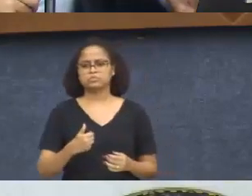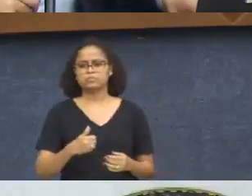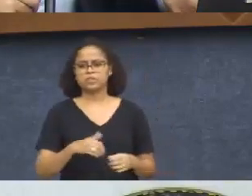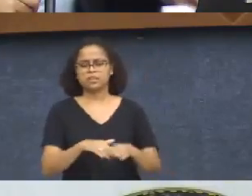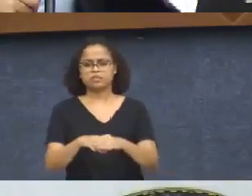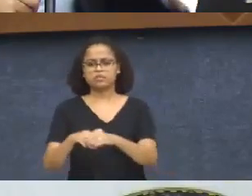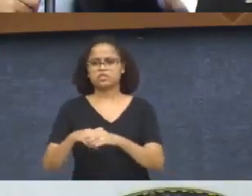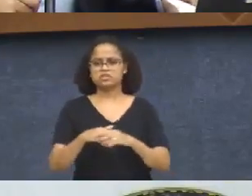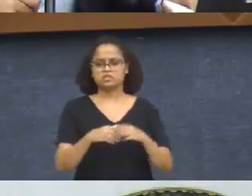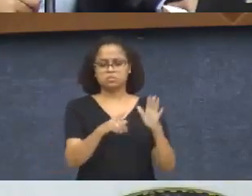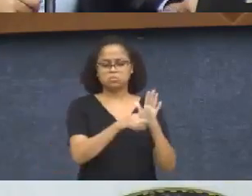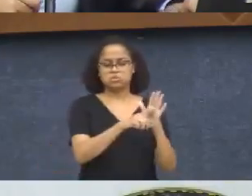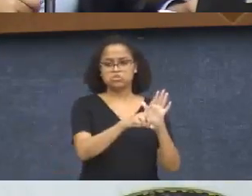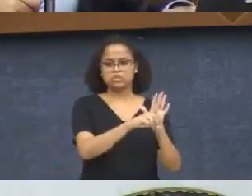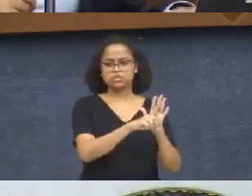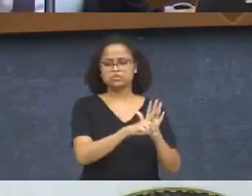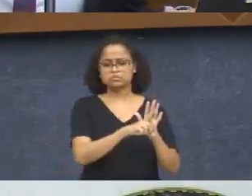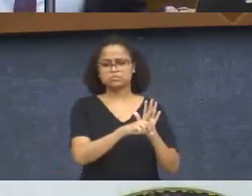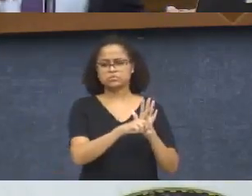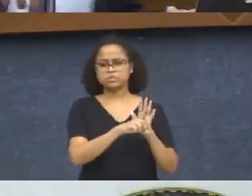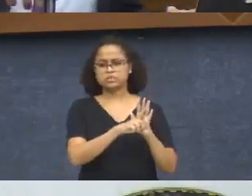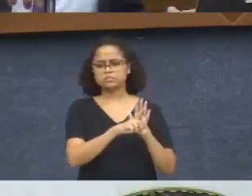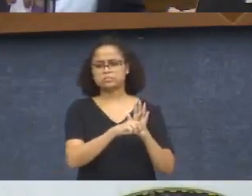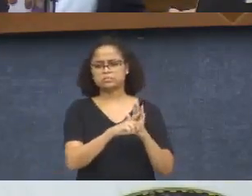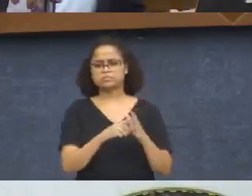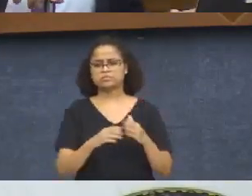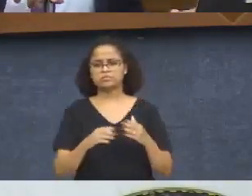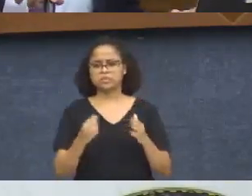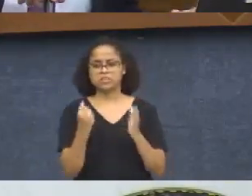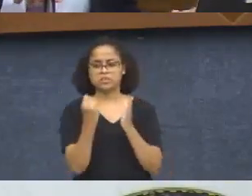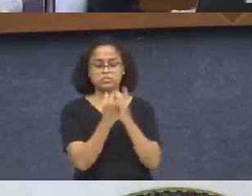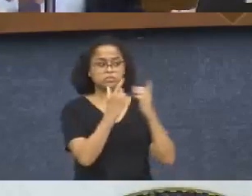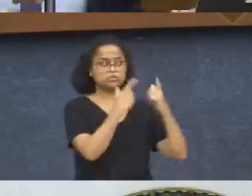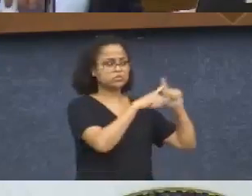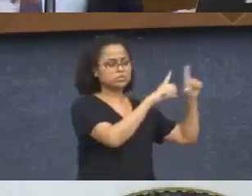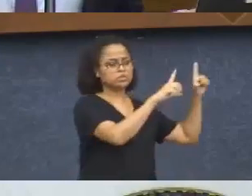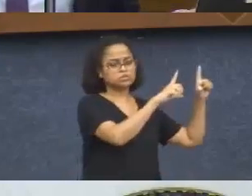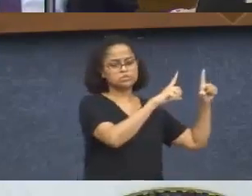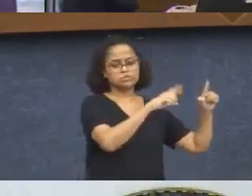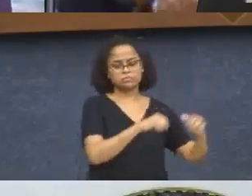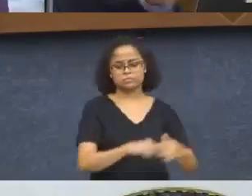senhoras vereadoras, senhores vereadores, vamos votar. Registro o voto.